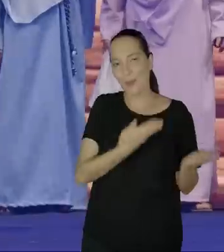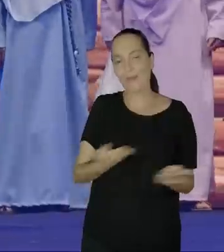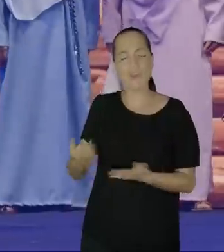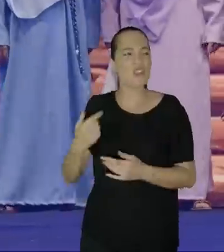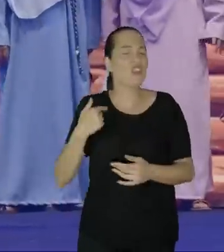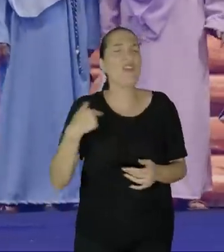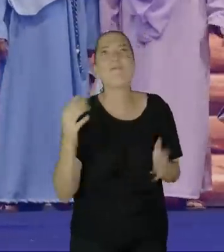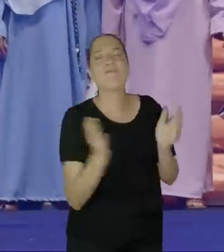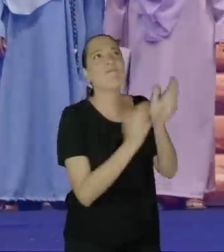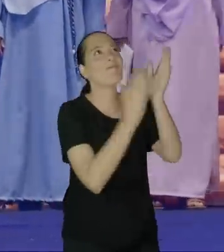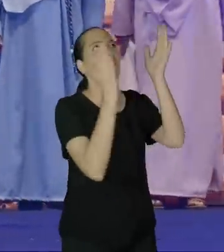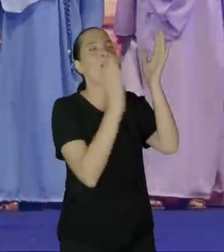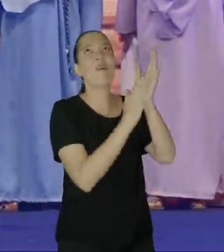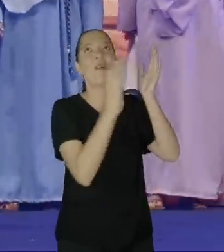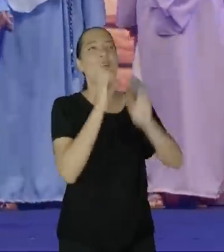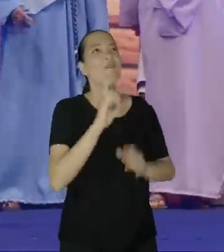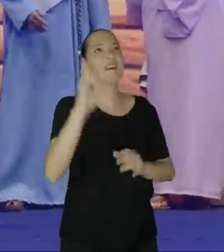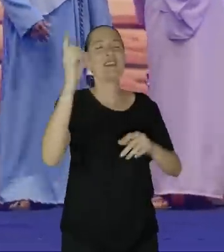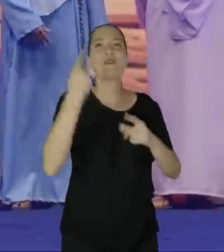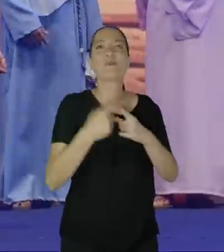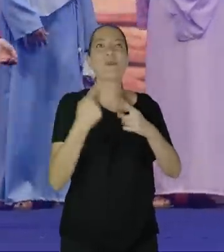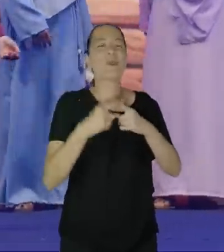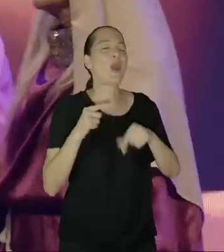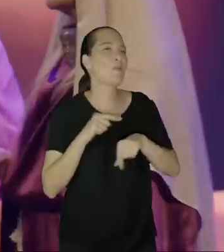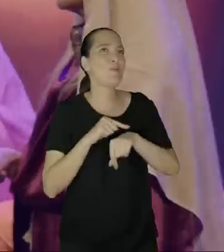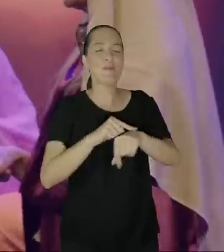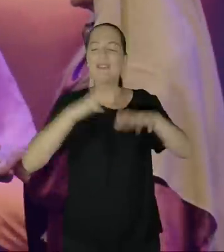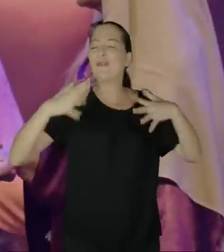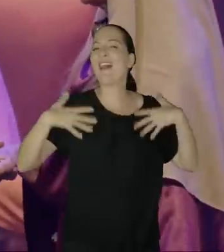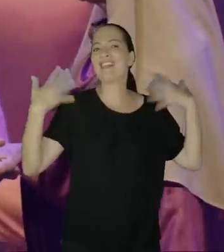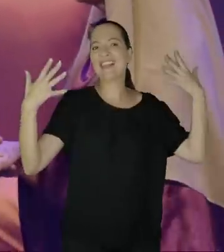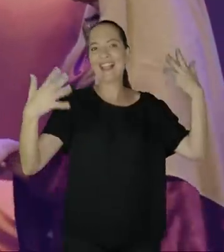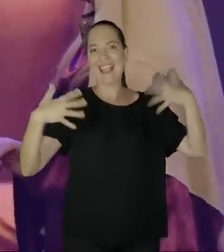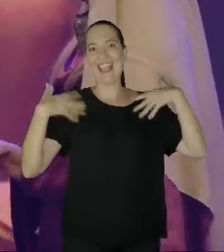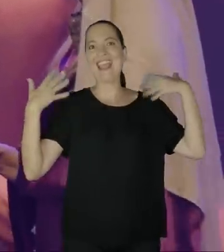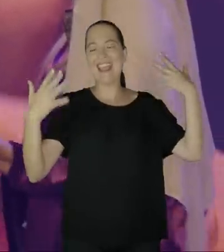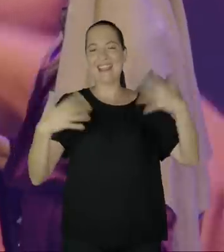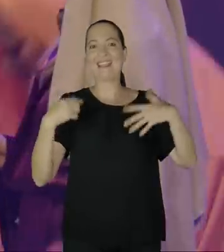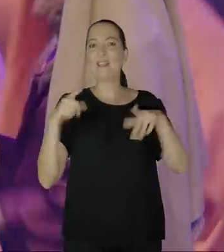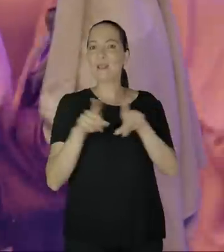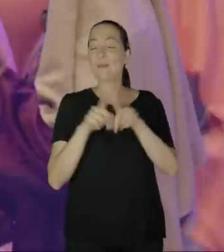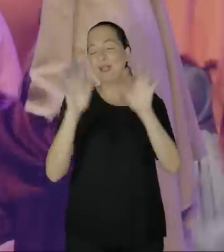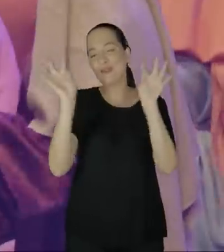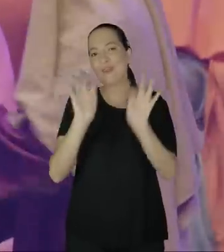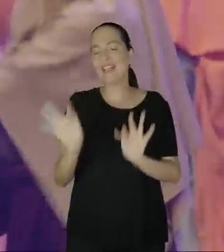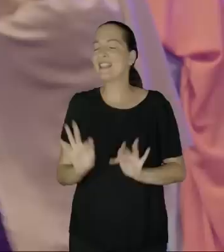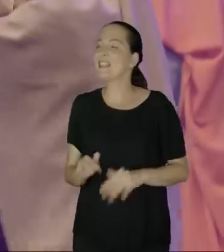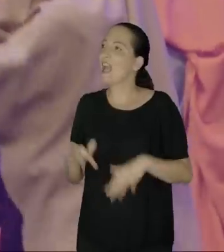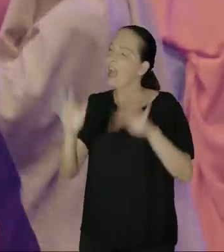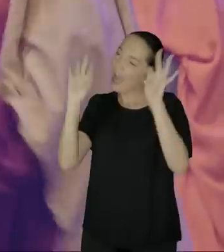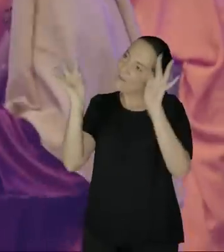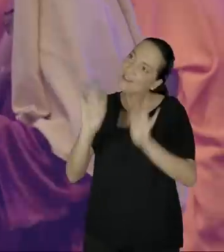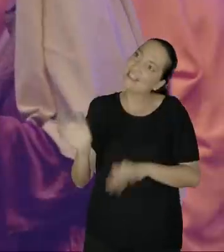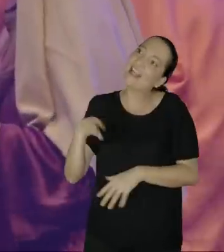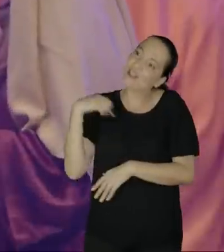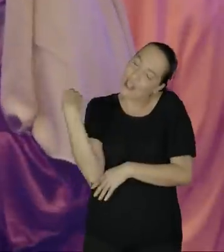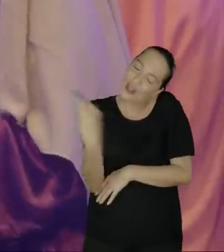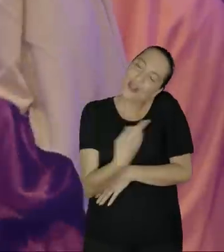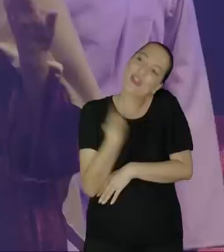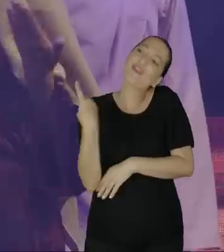Deus por este momento de tanta alegria e felicidade. A felicidade é toda